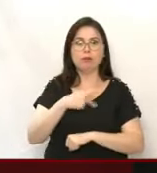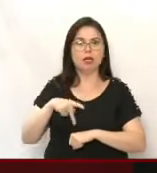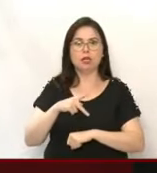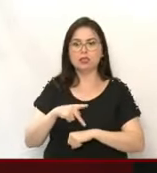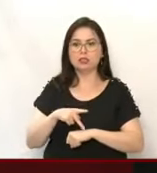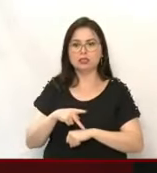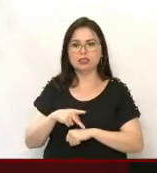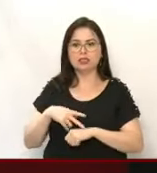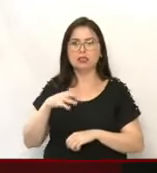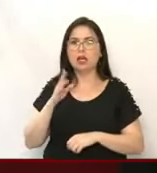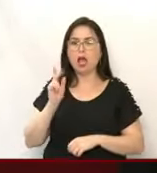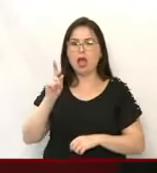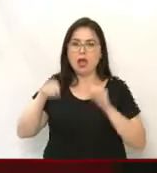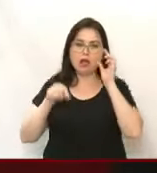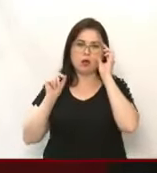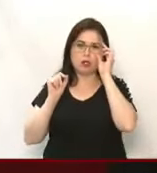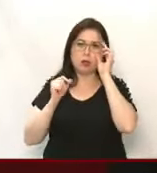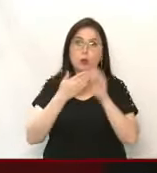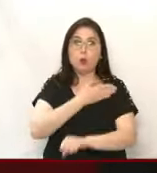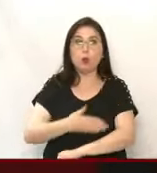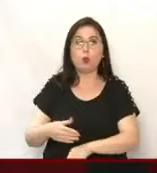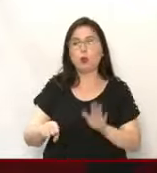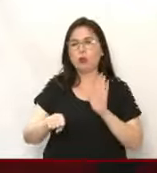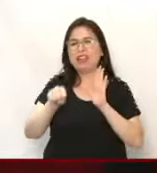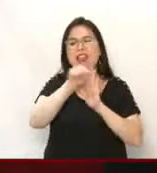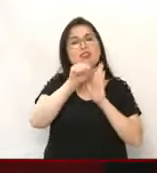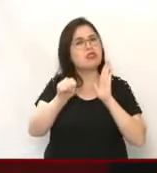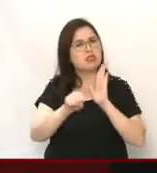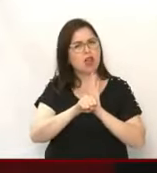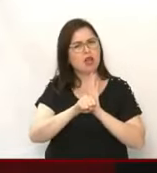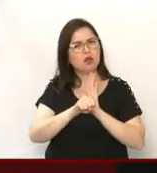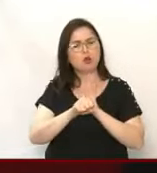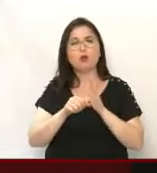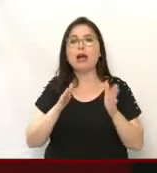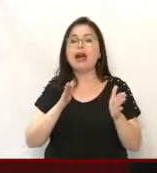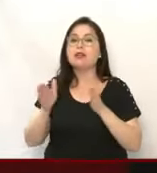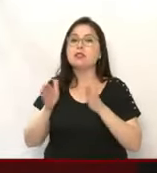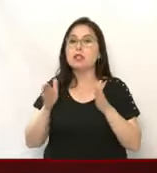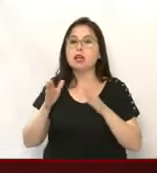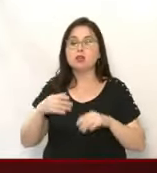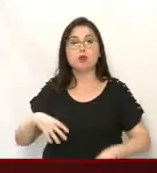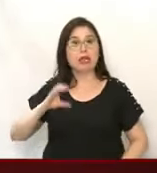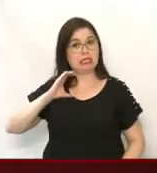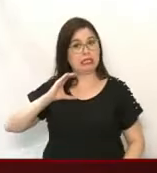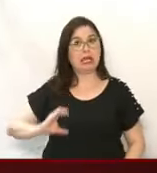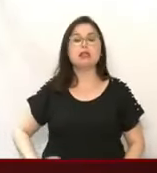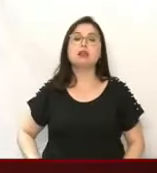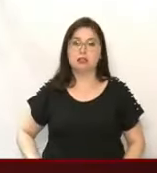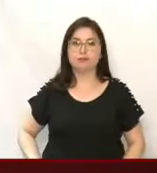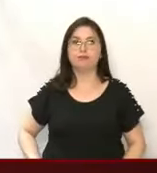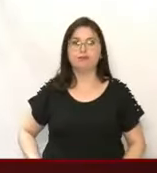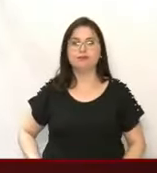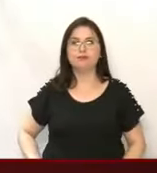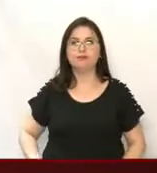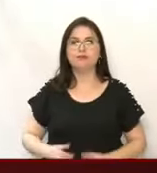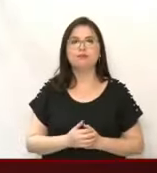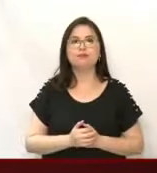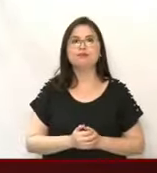de diferenças tão gritantes no acesso à cidadania. Enquanto isso, parte expressiva